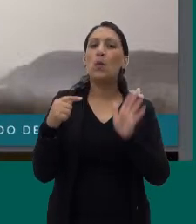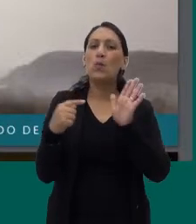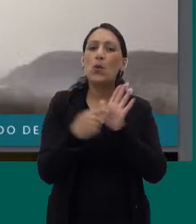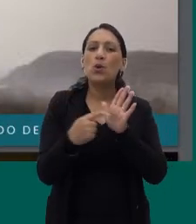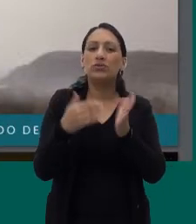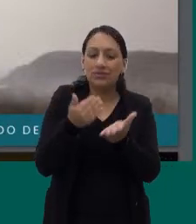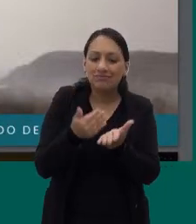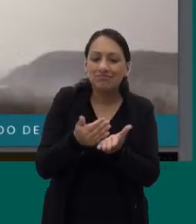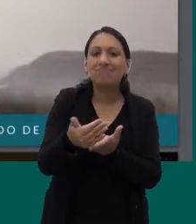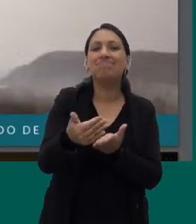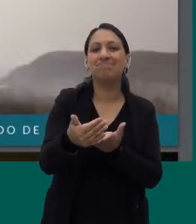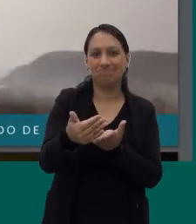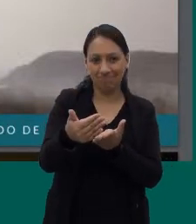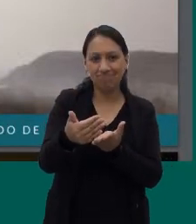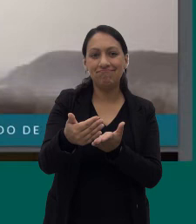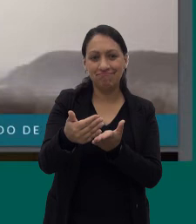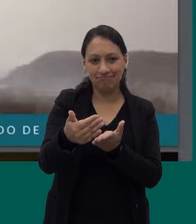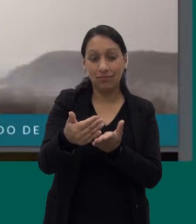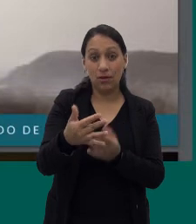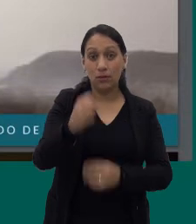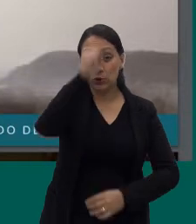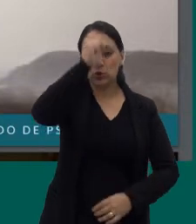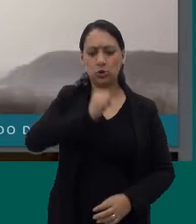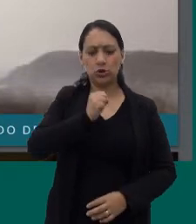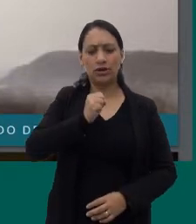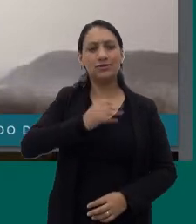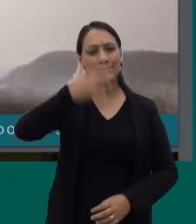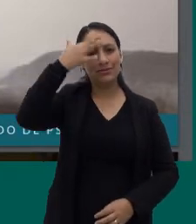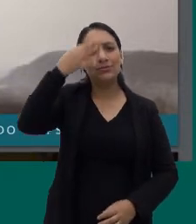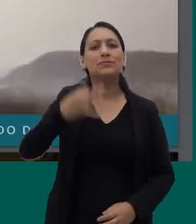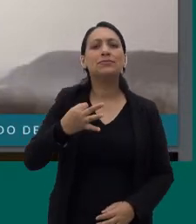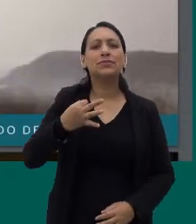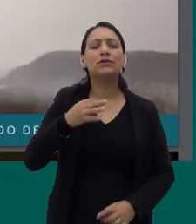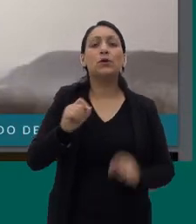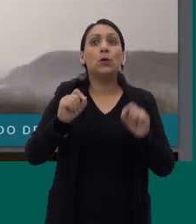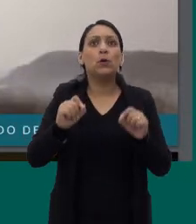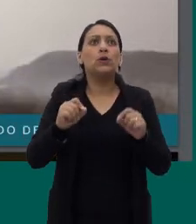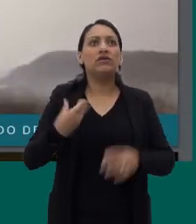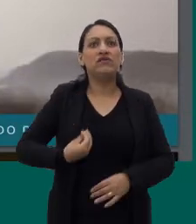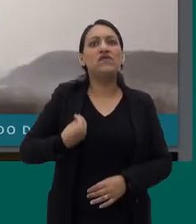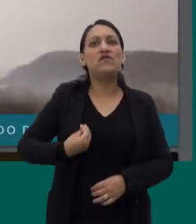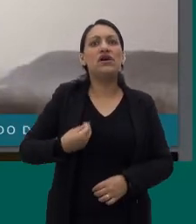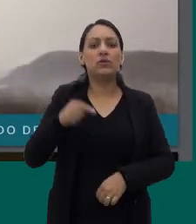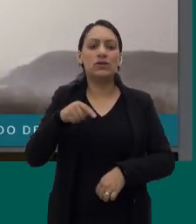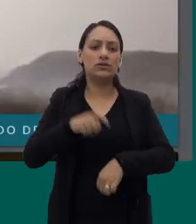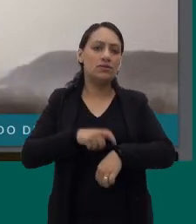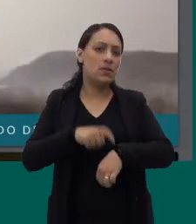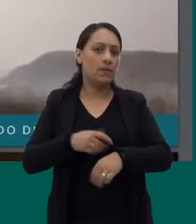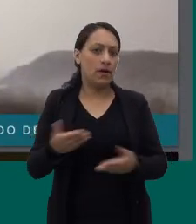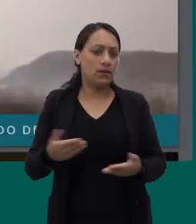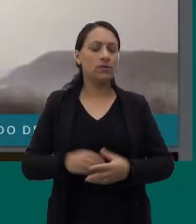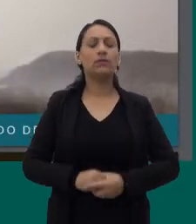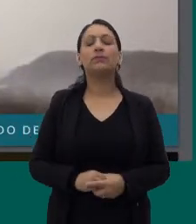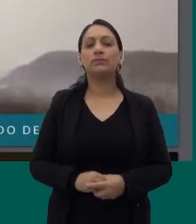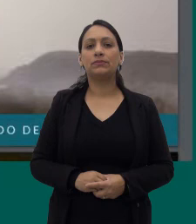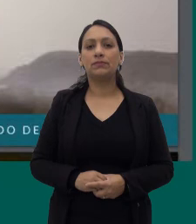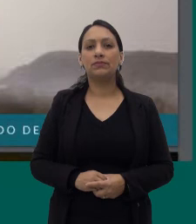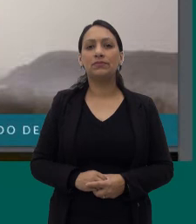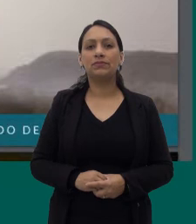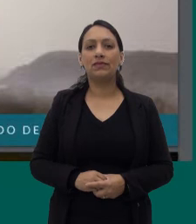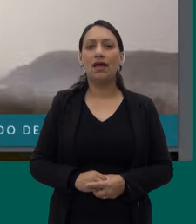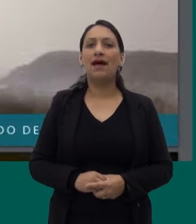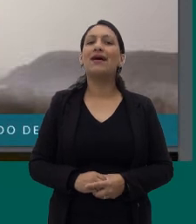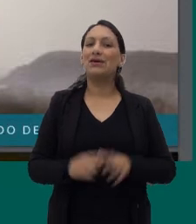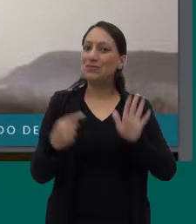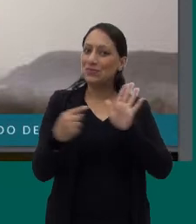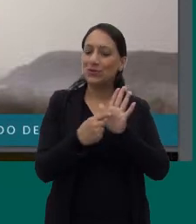partida, né? Para o sujeito compreender isso que ele está vivendo nesse momento. E é um baita ponto de